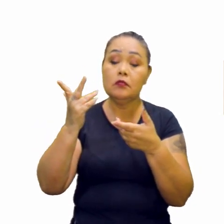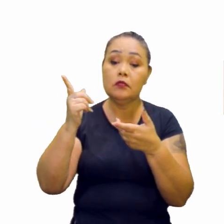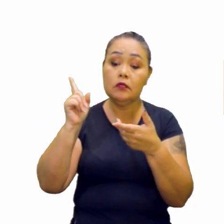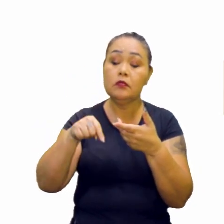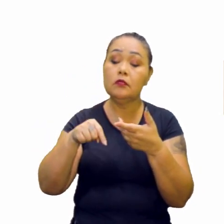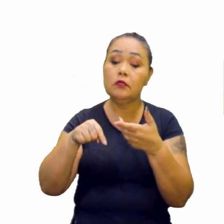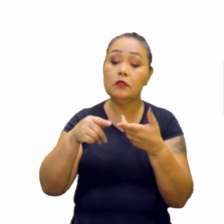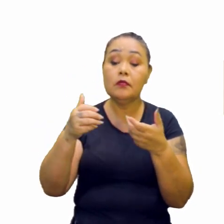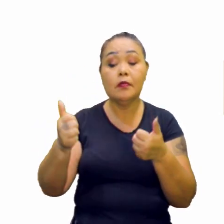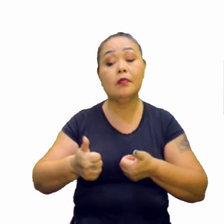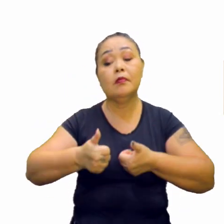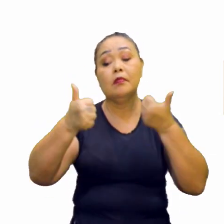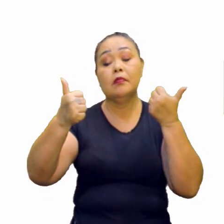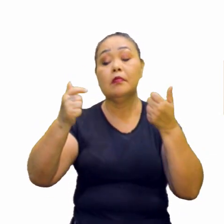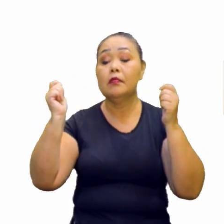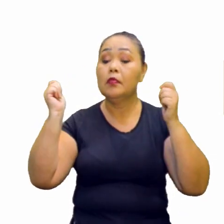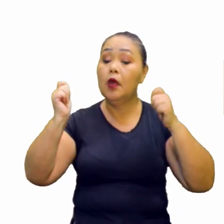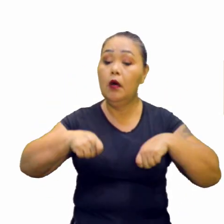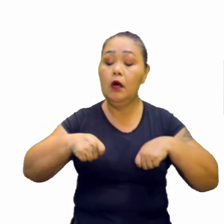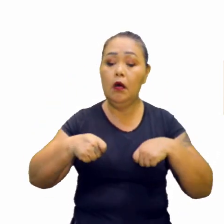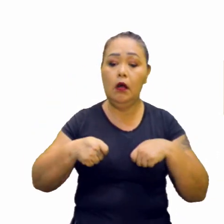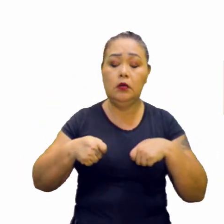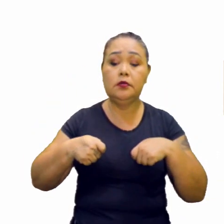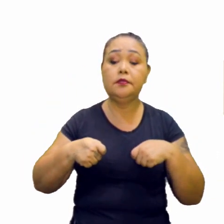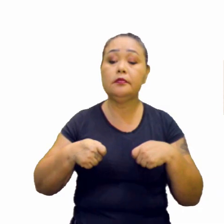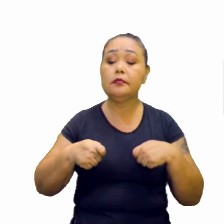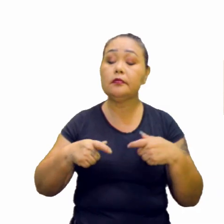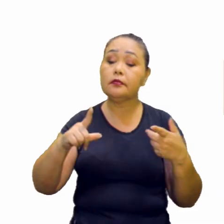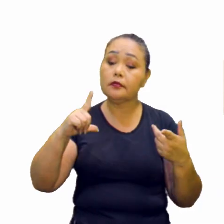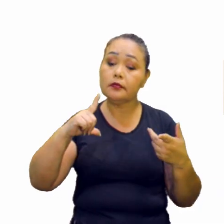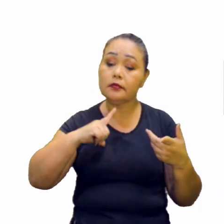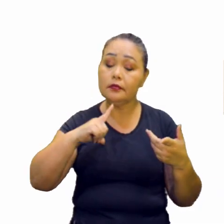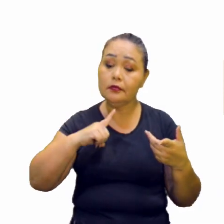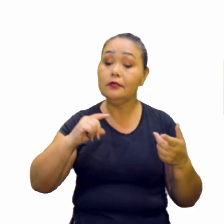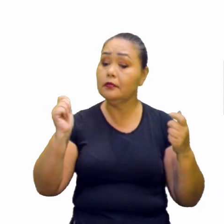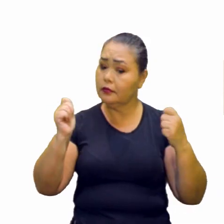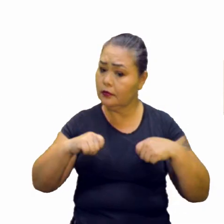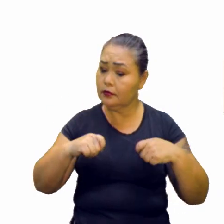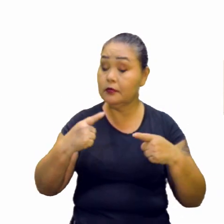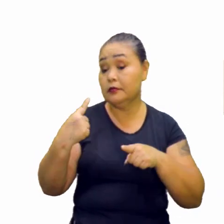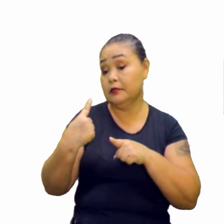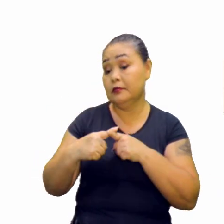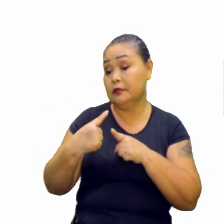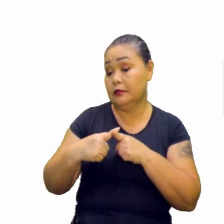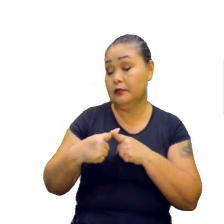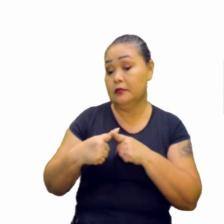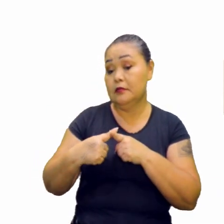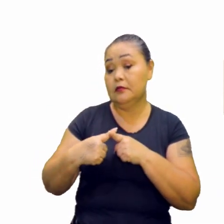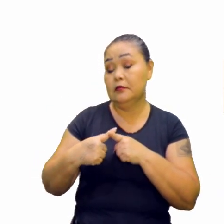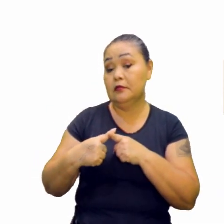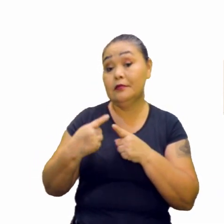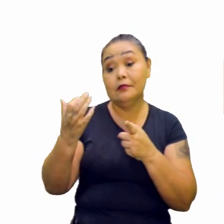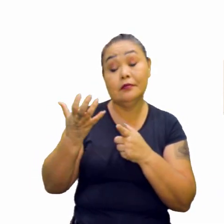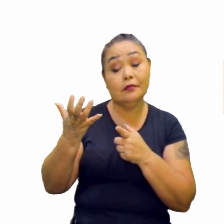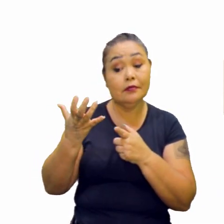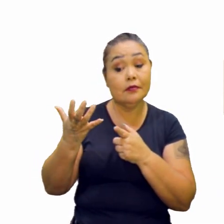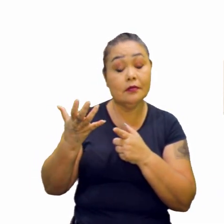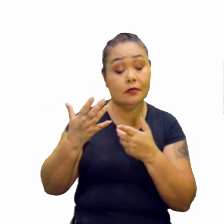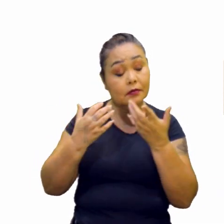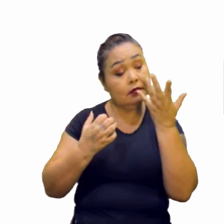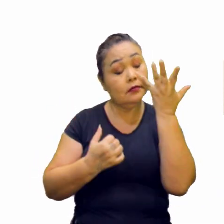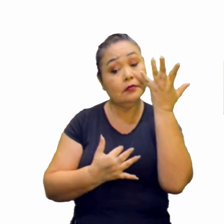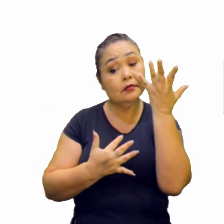da possibilidade. Temos que falar a palavra possibilidade. Por quê? Porque a gente espera o desempenho, porque